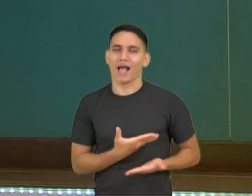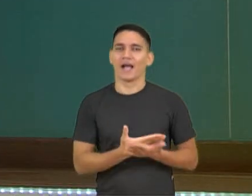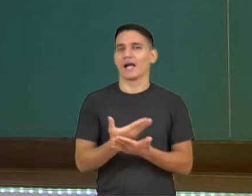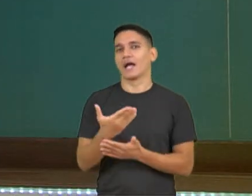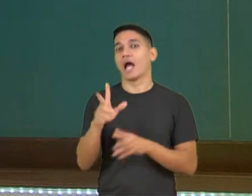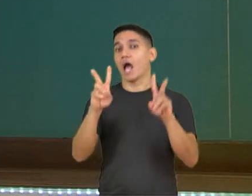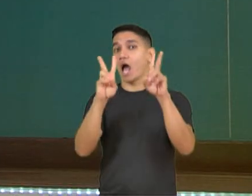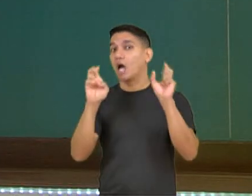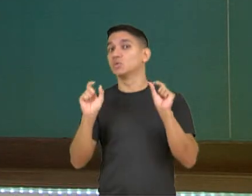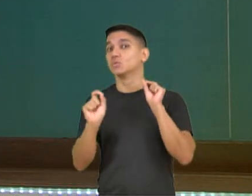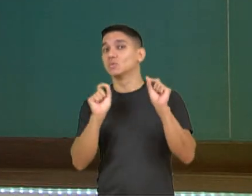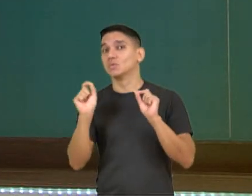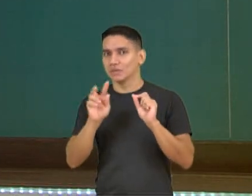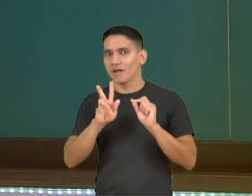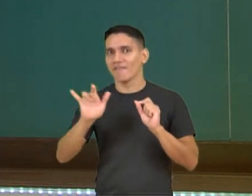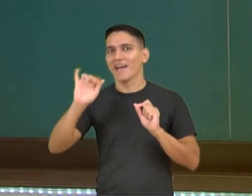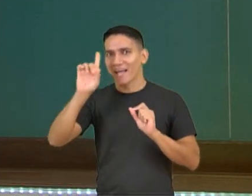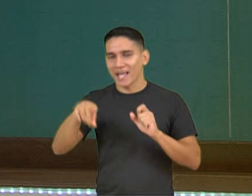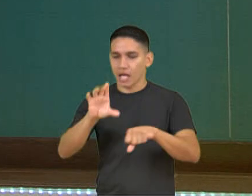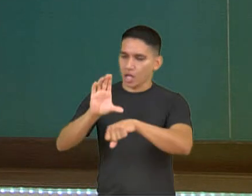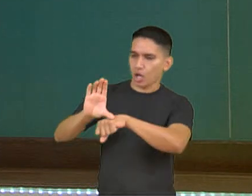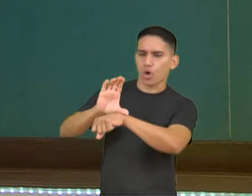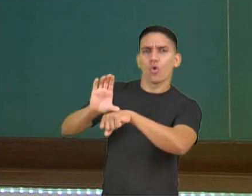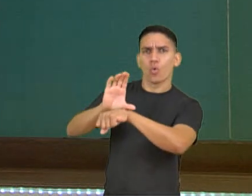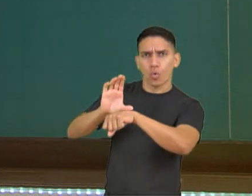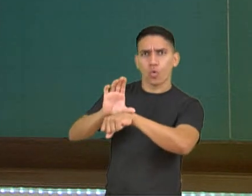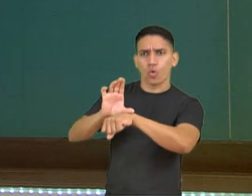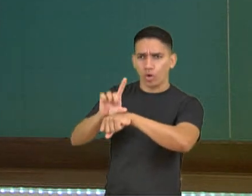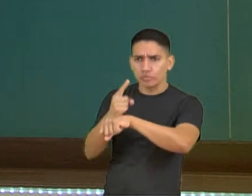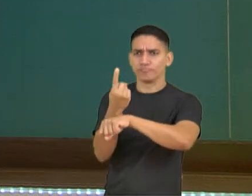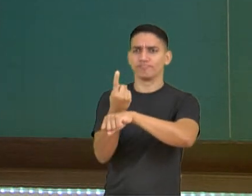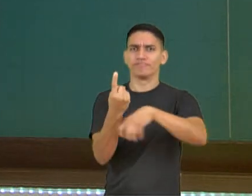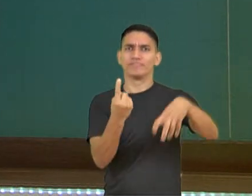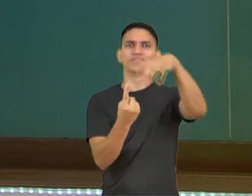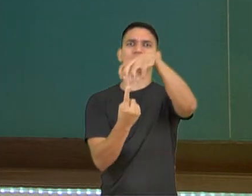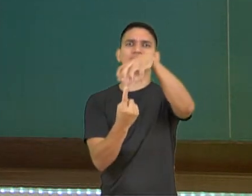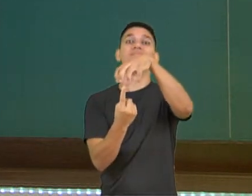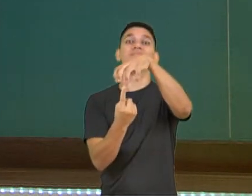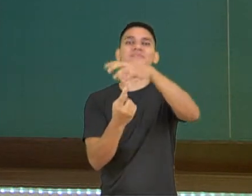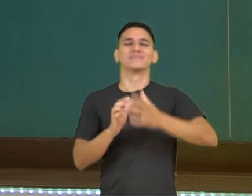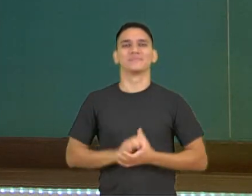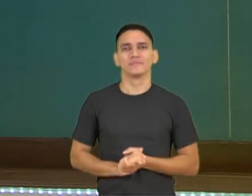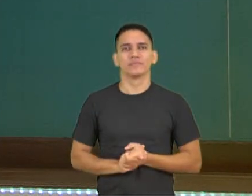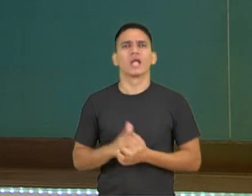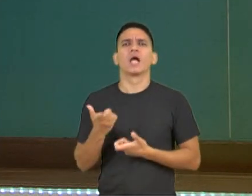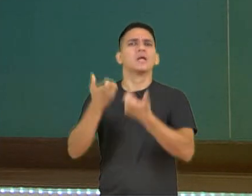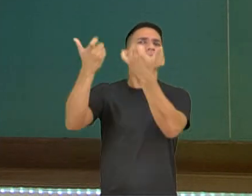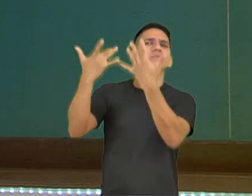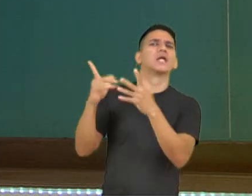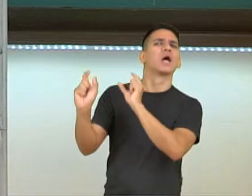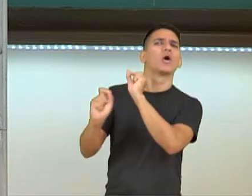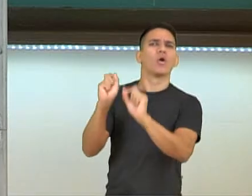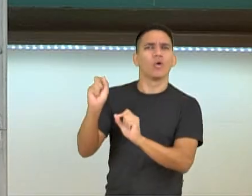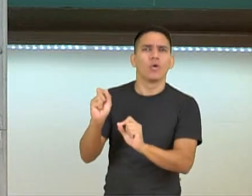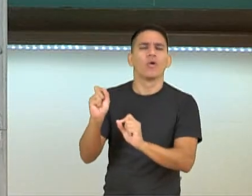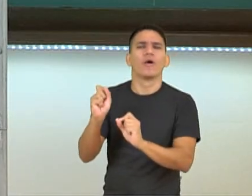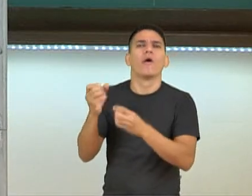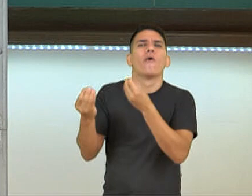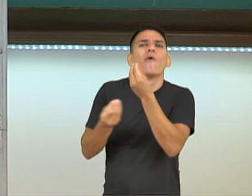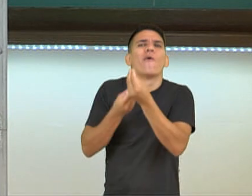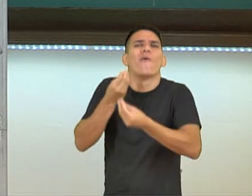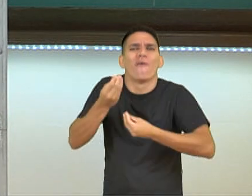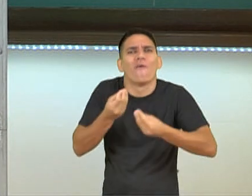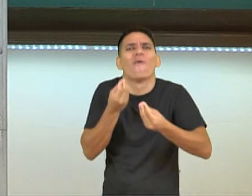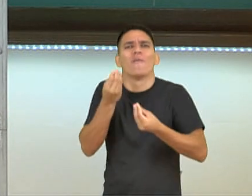vai falar sobre a monarquia constitucional. A gente vai ver como é